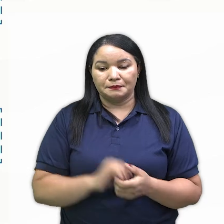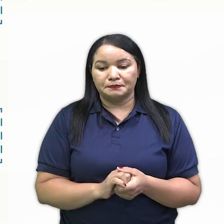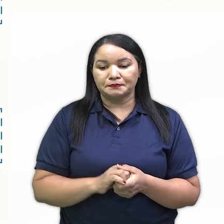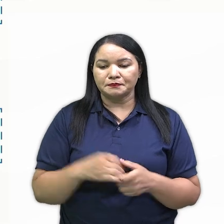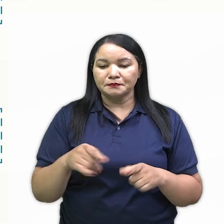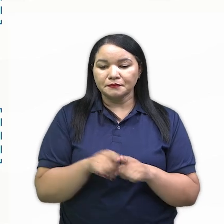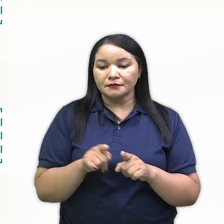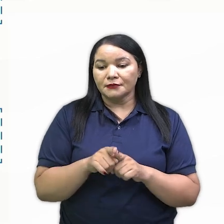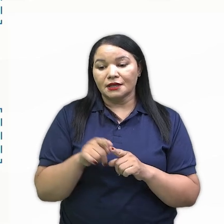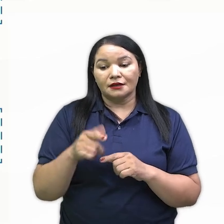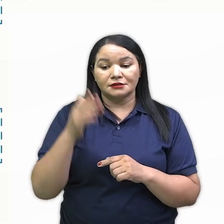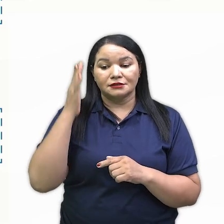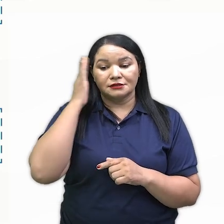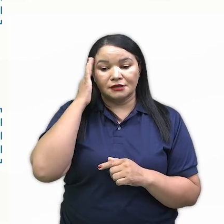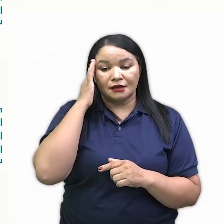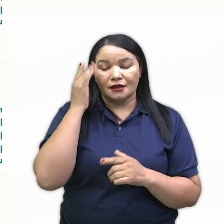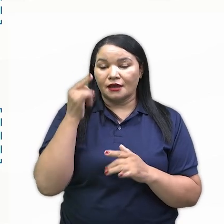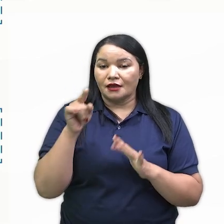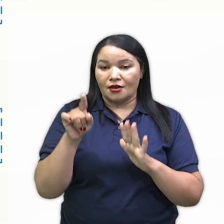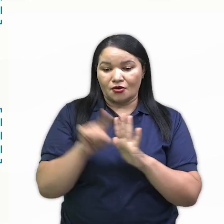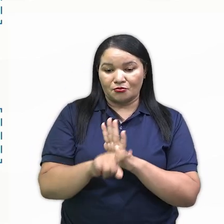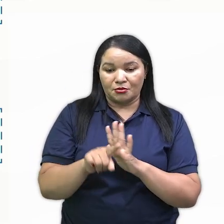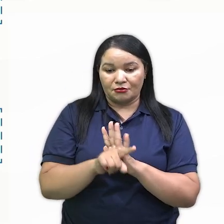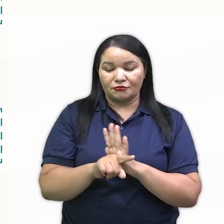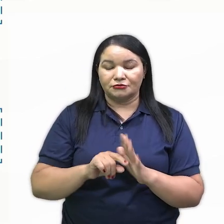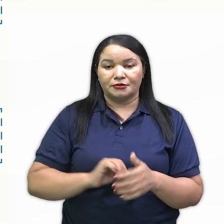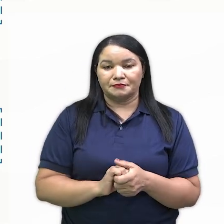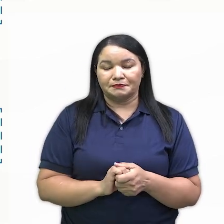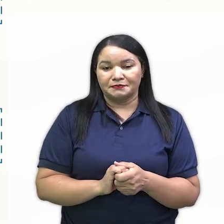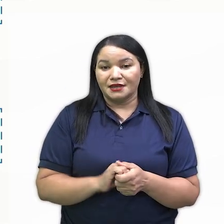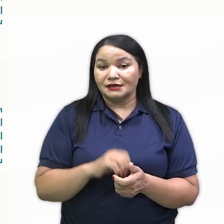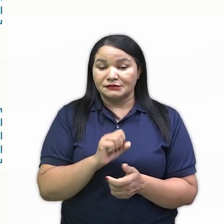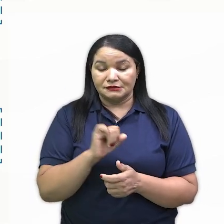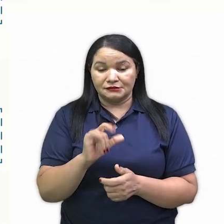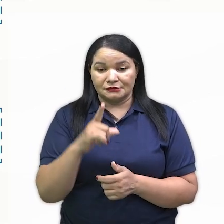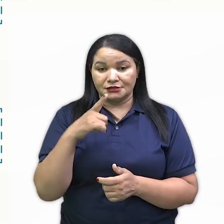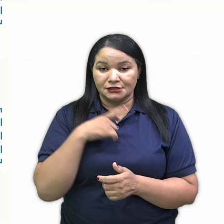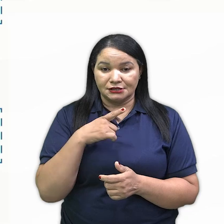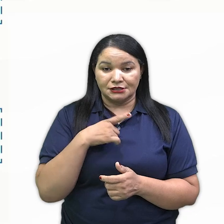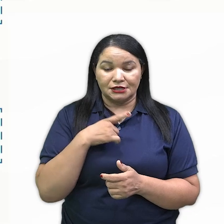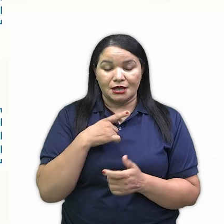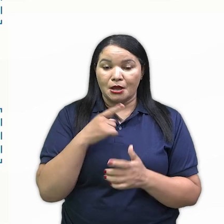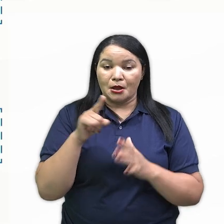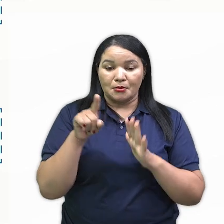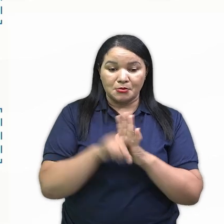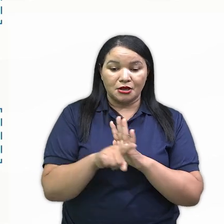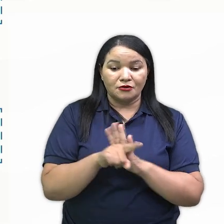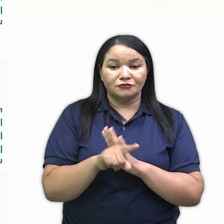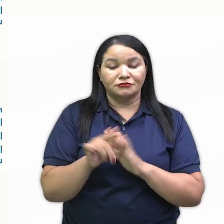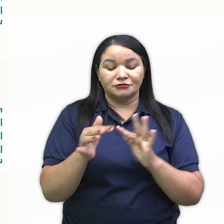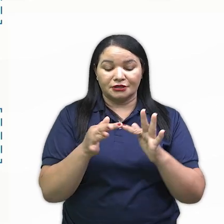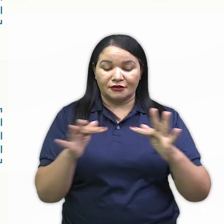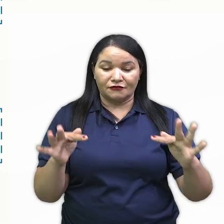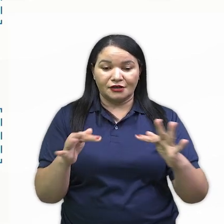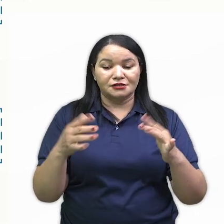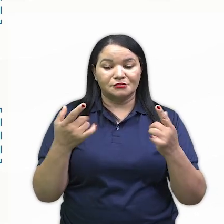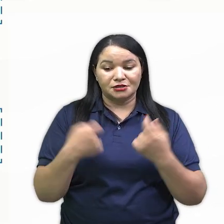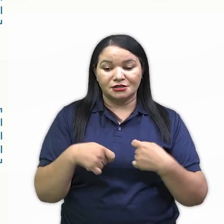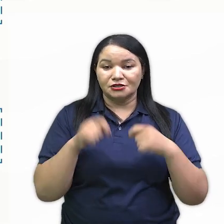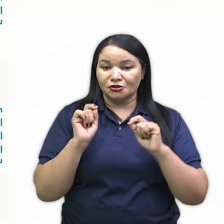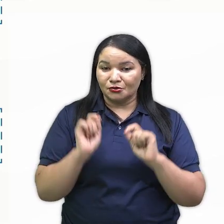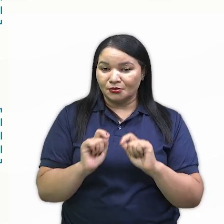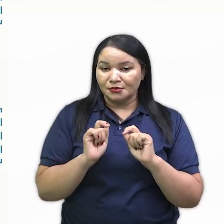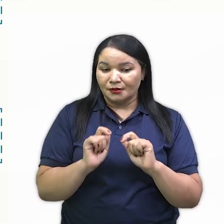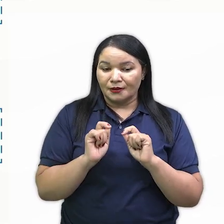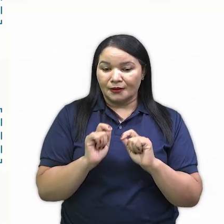o question mark aqui, né? Então, quando é pergunta, o que nós vimos ali na formação de frase, o